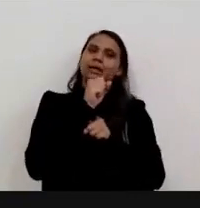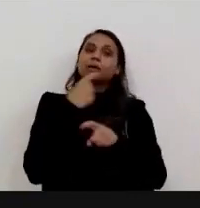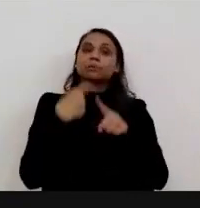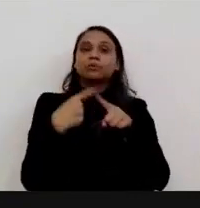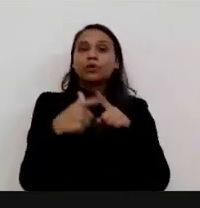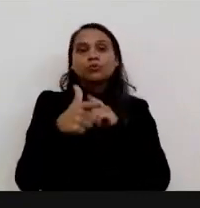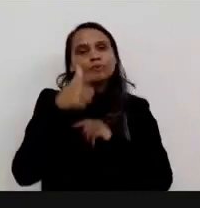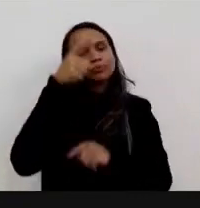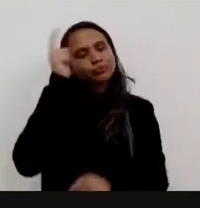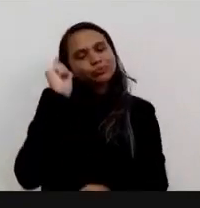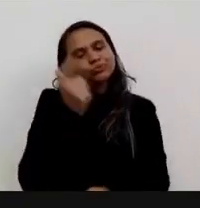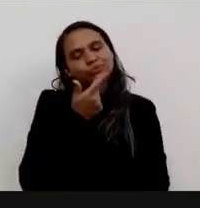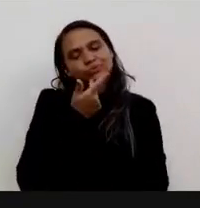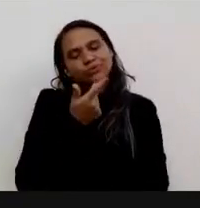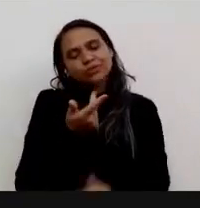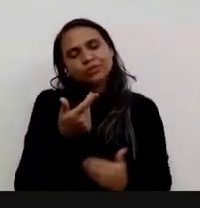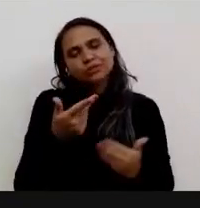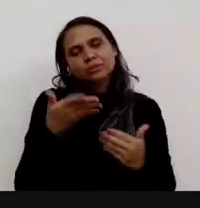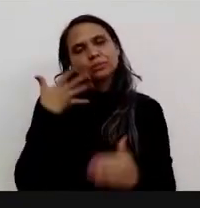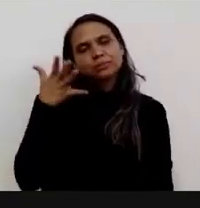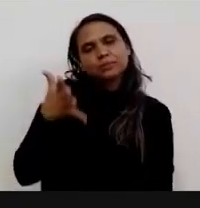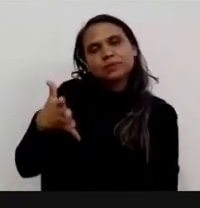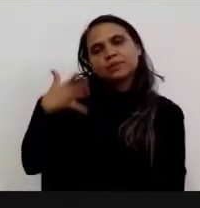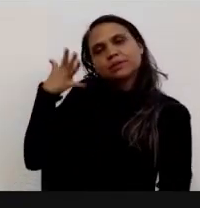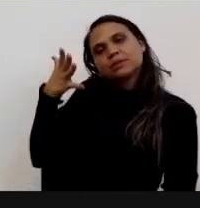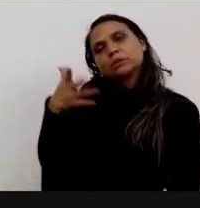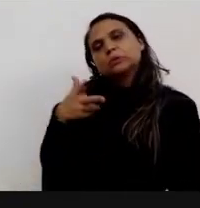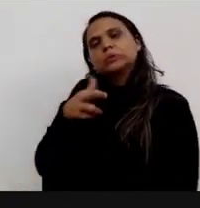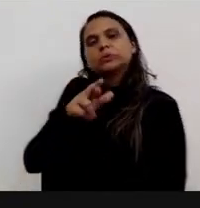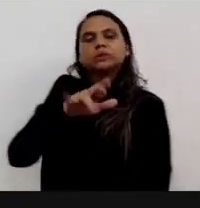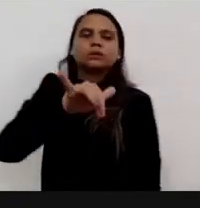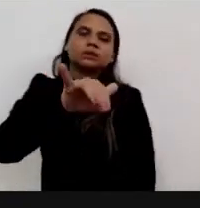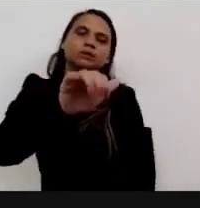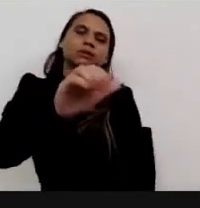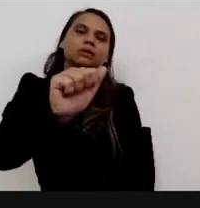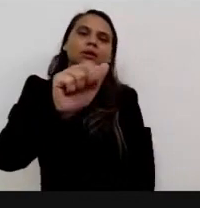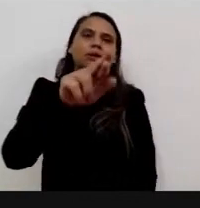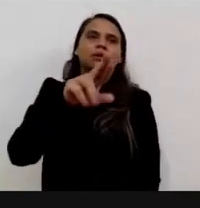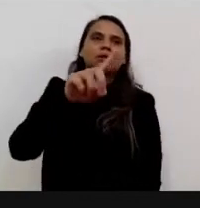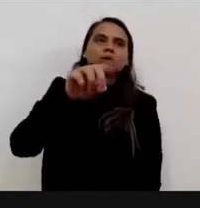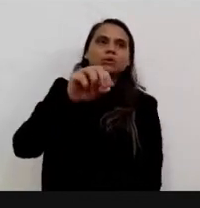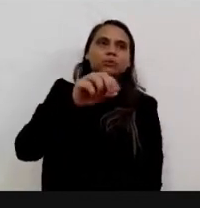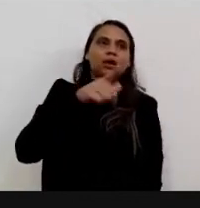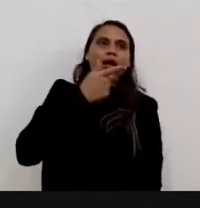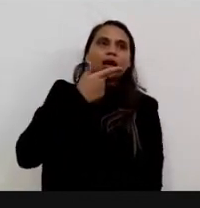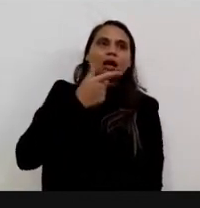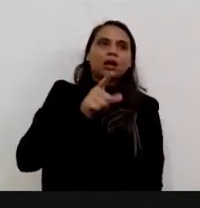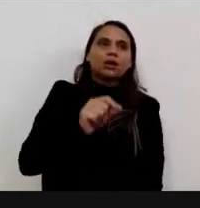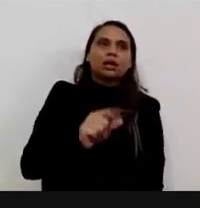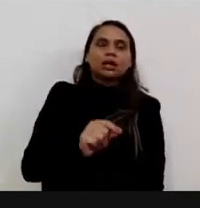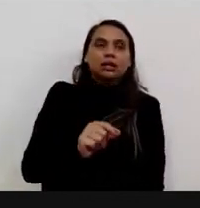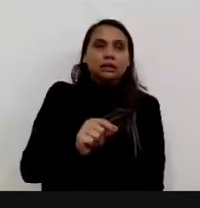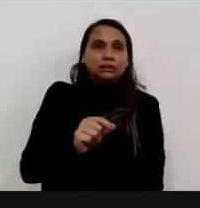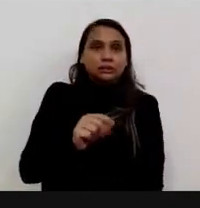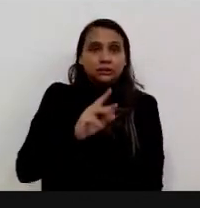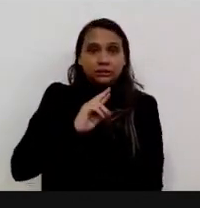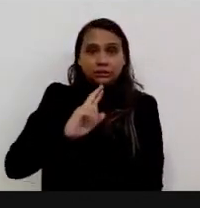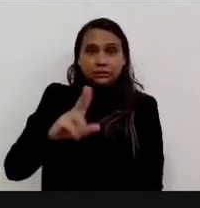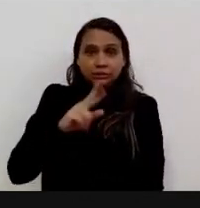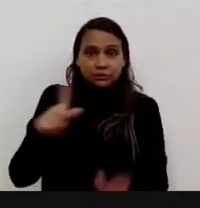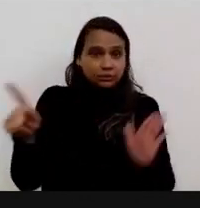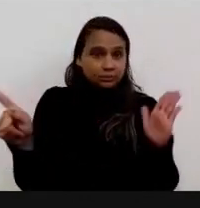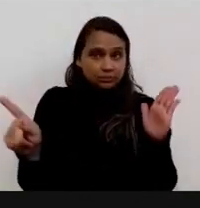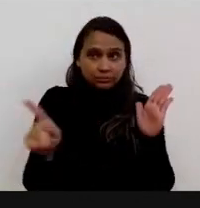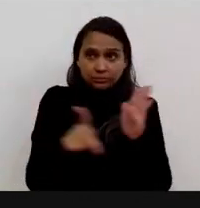aqui na palestra do Ricardo que a programação, né, não deve ser mais exclusividade de pessoal de